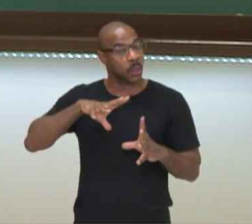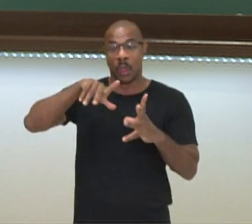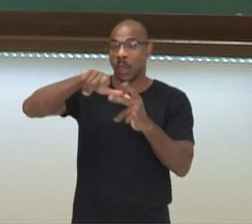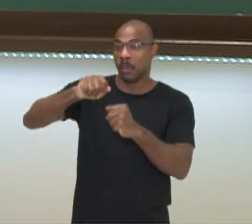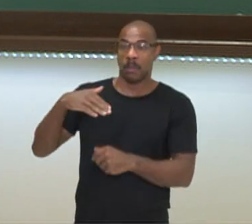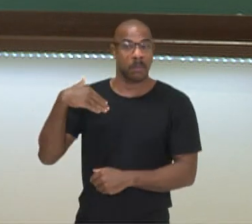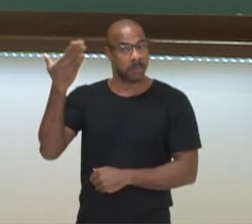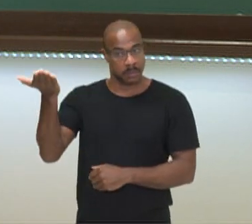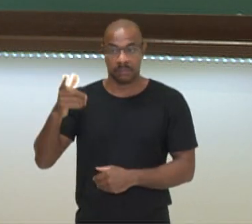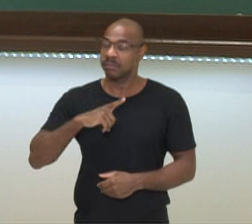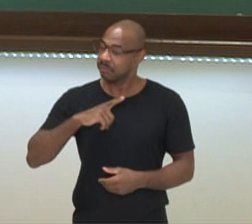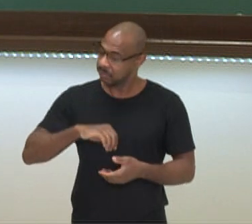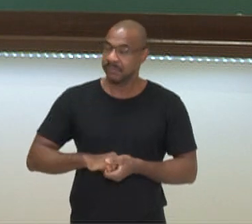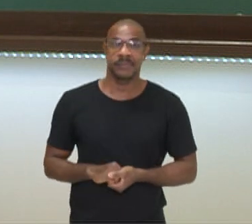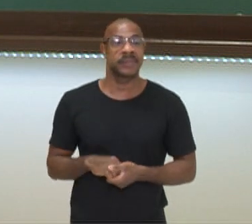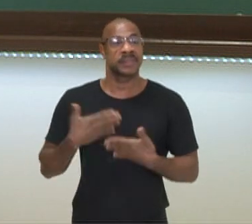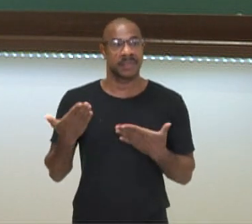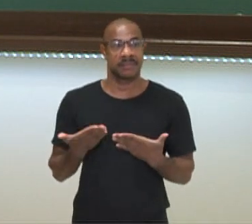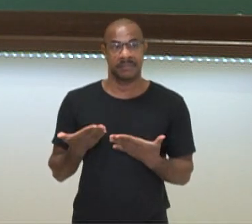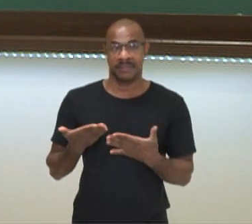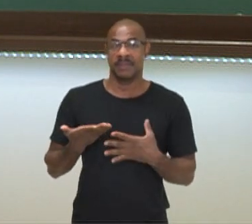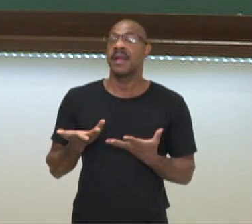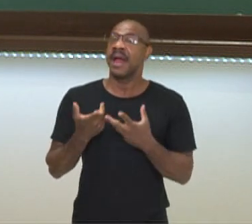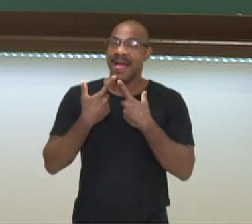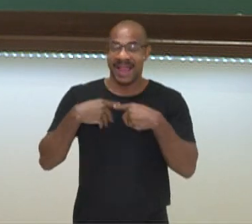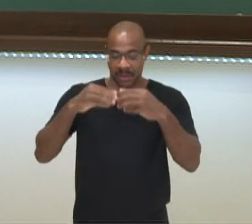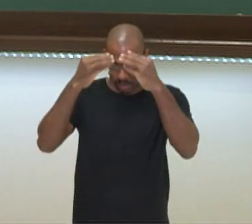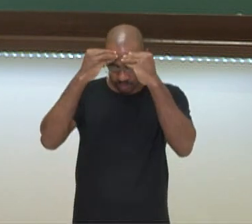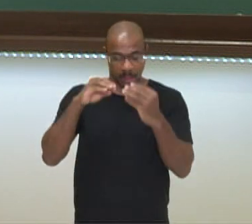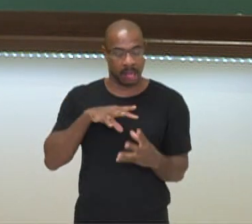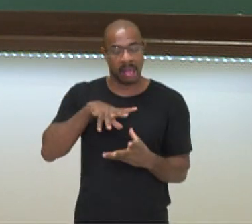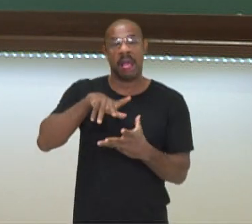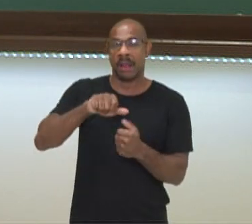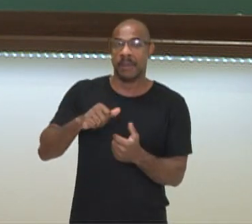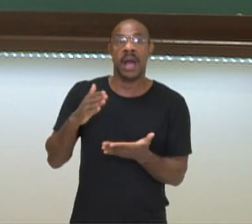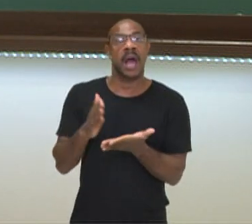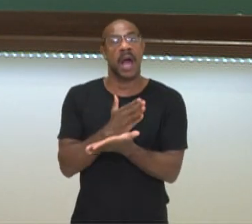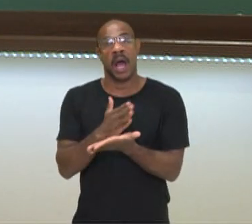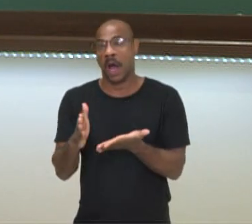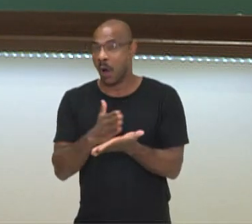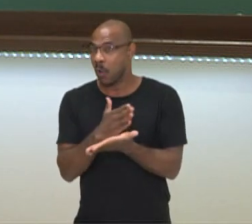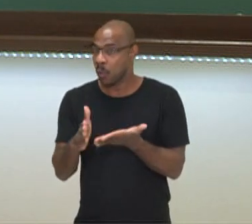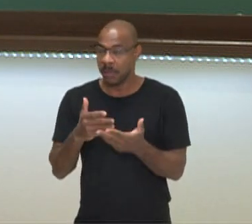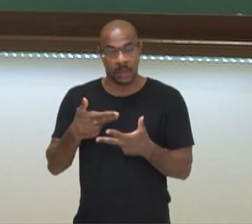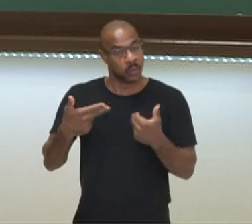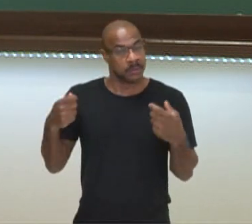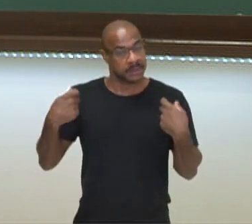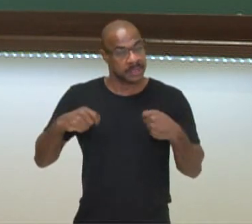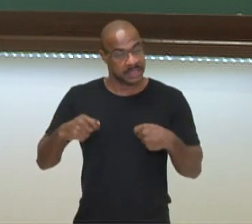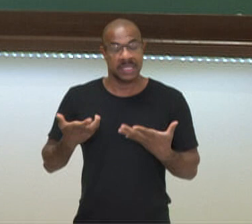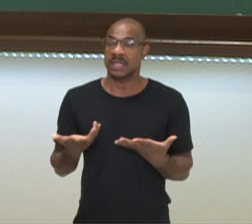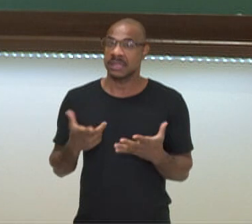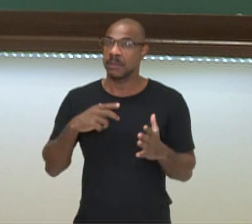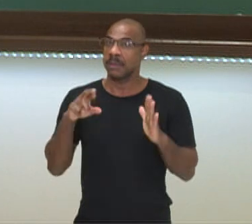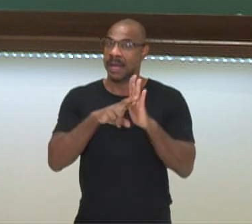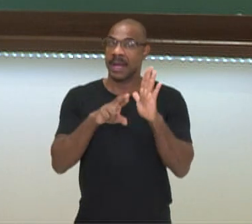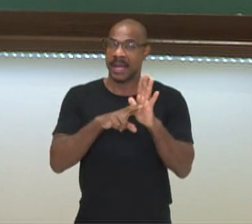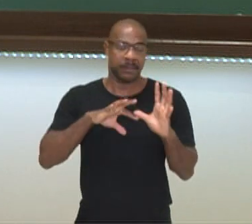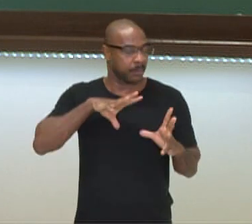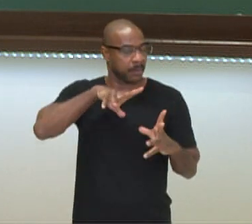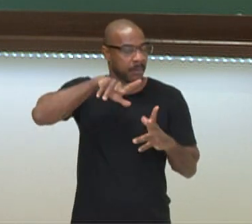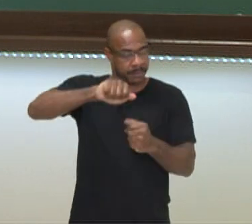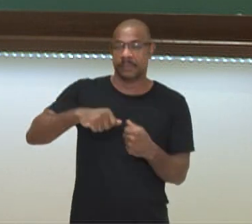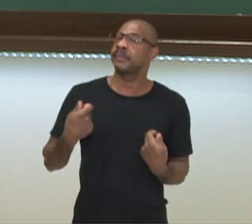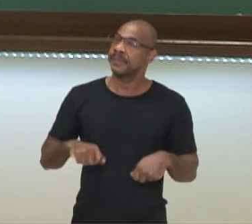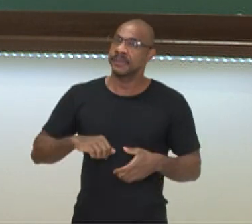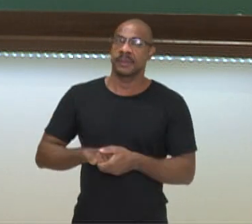mundo. Então, como ela é uma linguagem universal, algumas coisas precisam ser convencionadas, como a resolução, a ordem